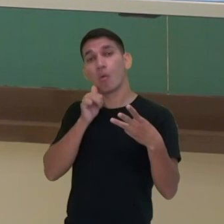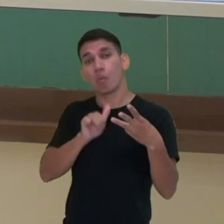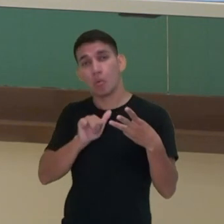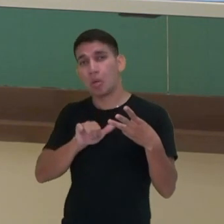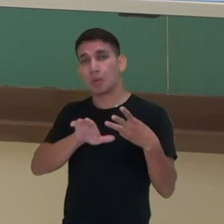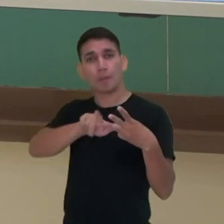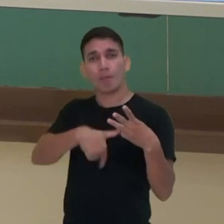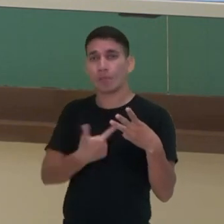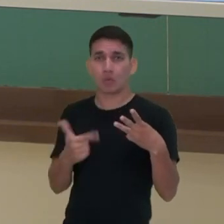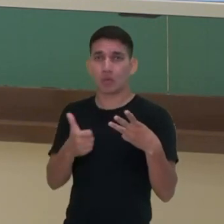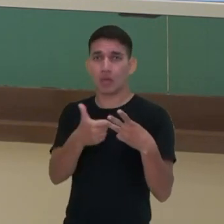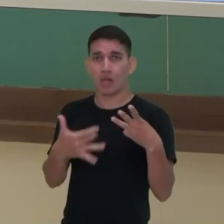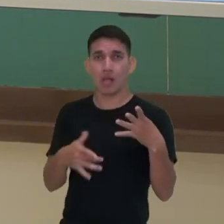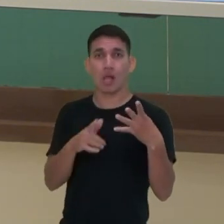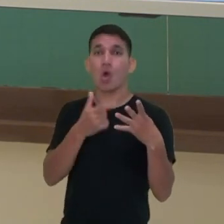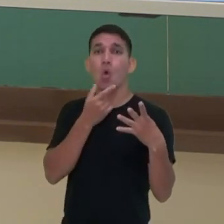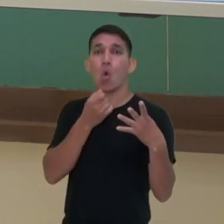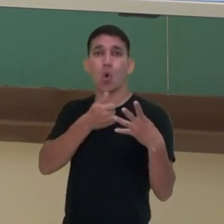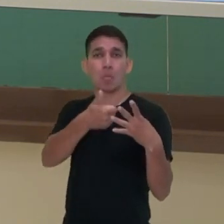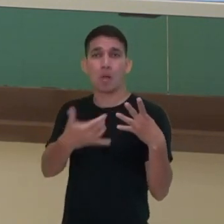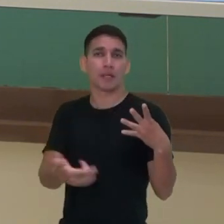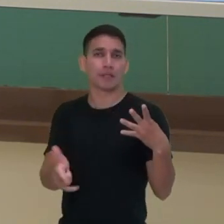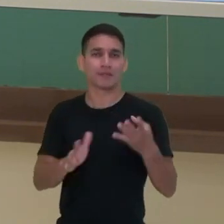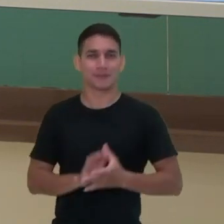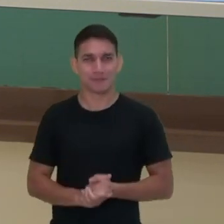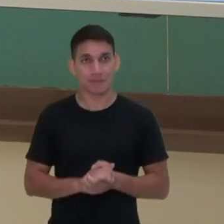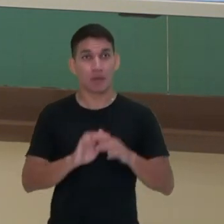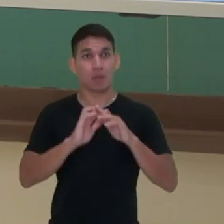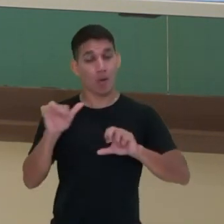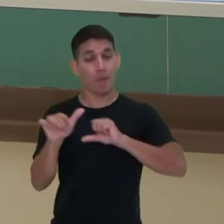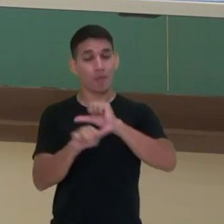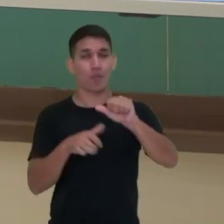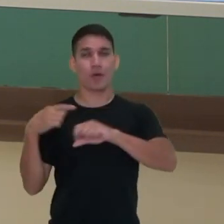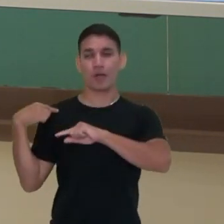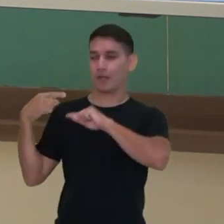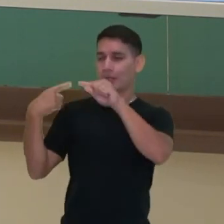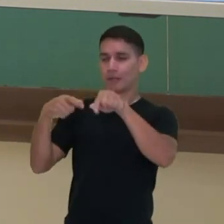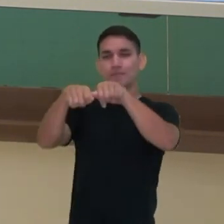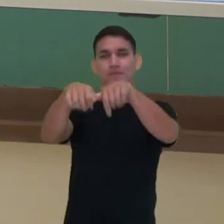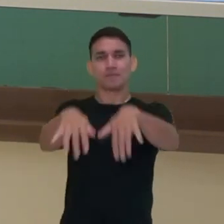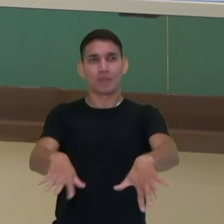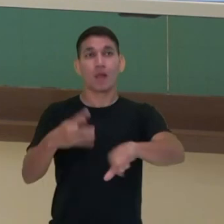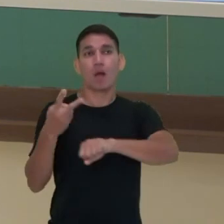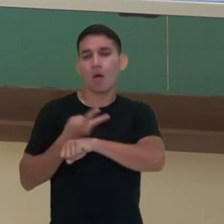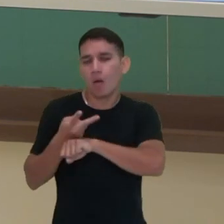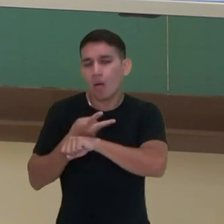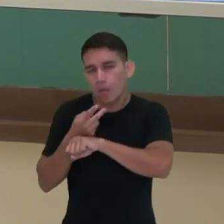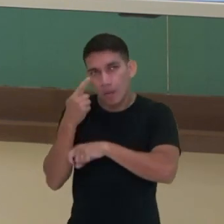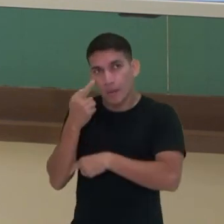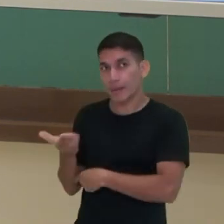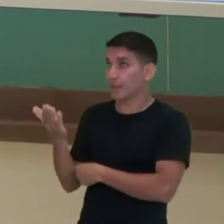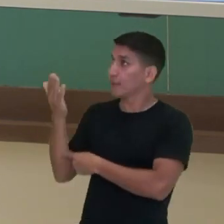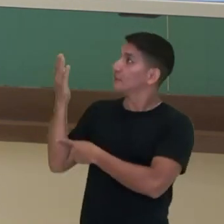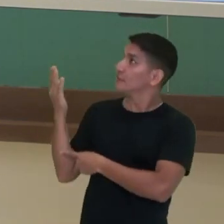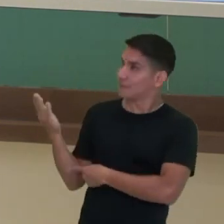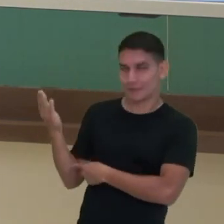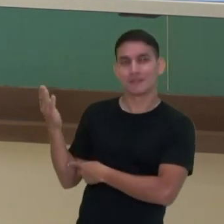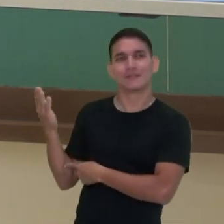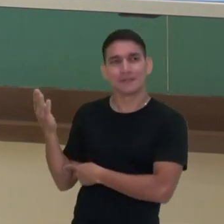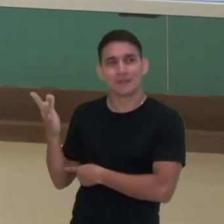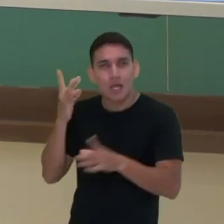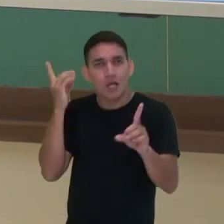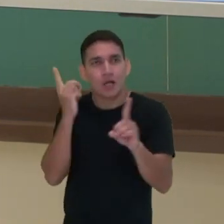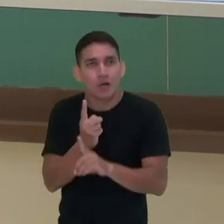homem sem a característica, e vai montar o seu heredograma. No painel de busca, pesquisa em inglês genetics. Aí você